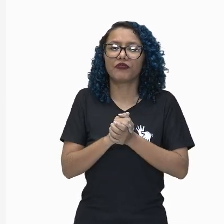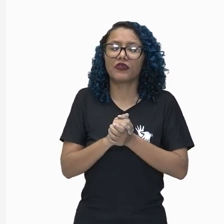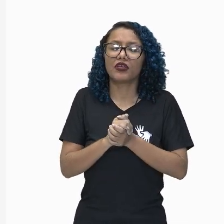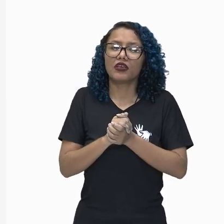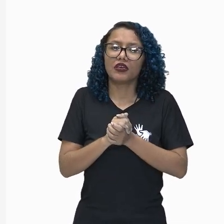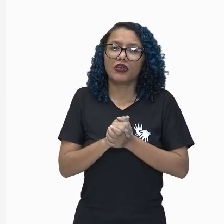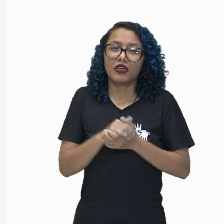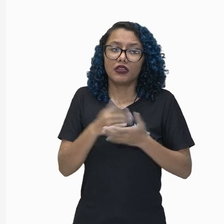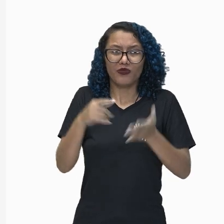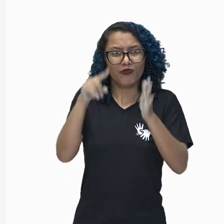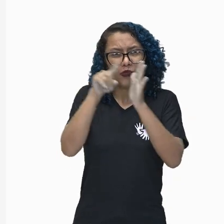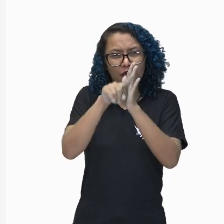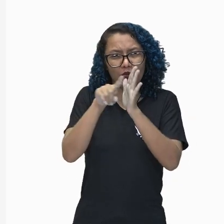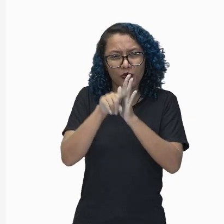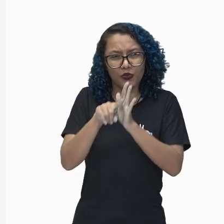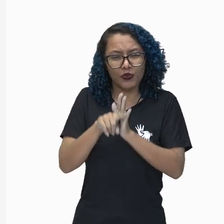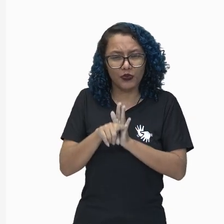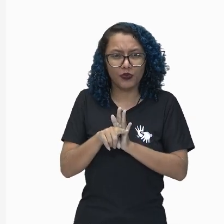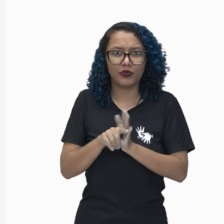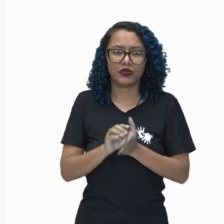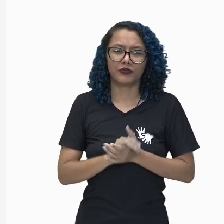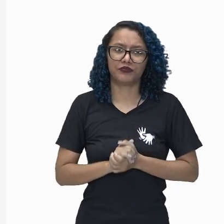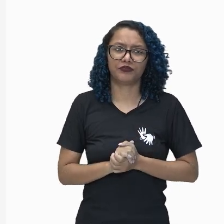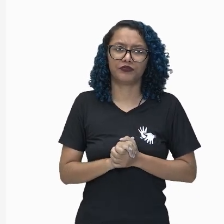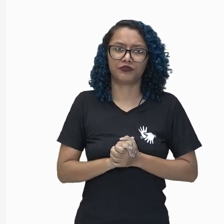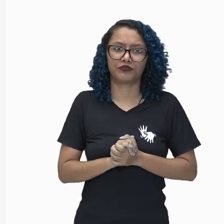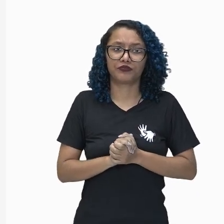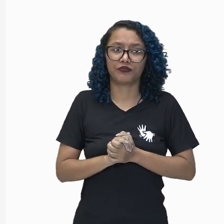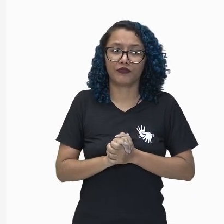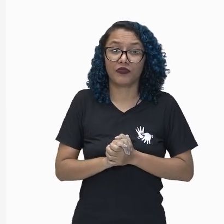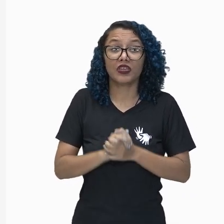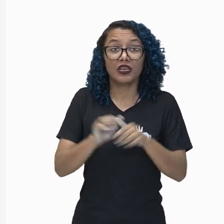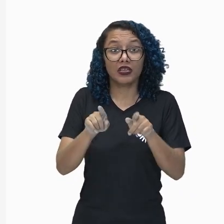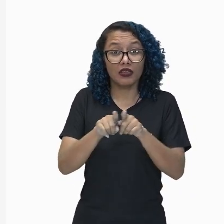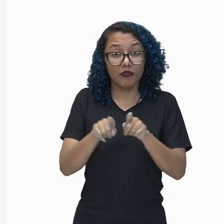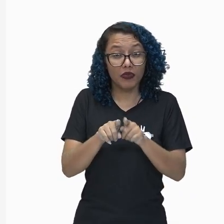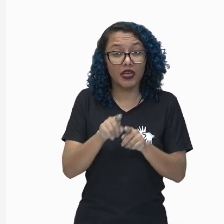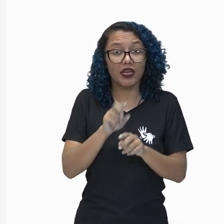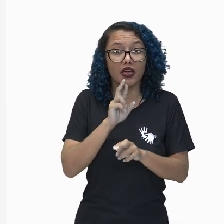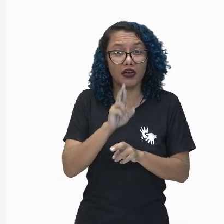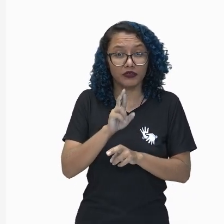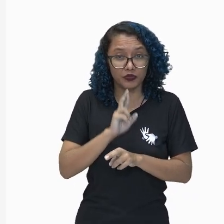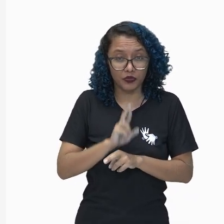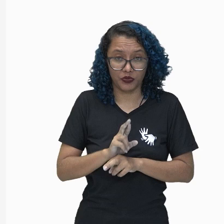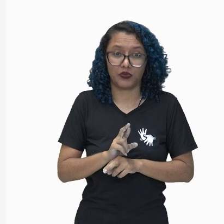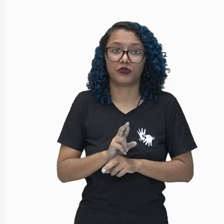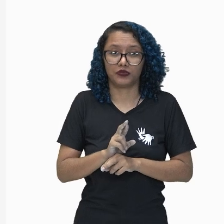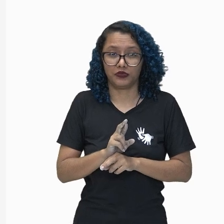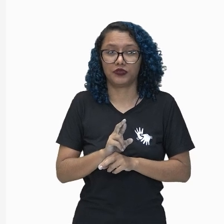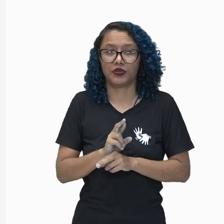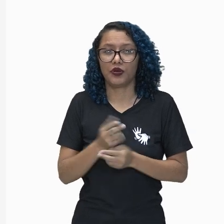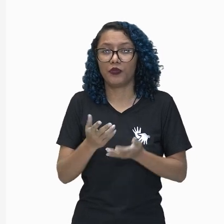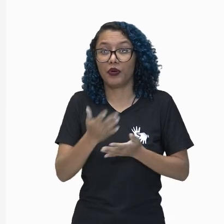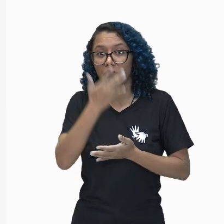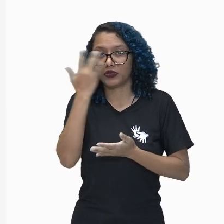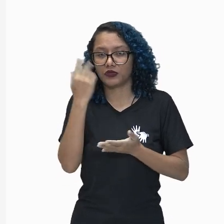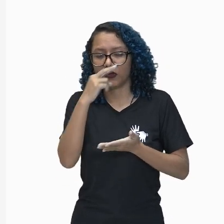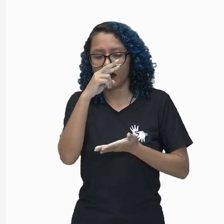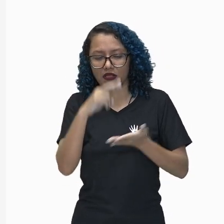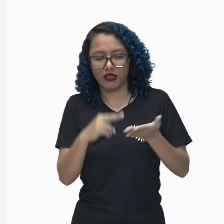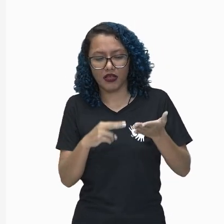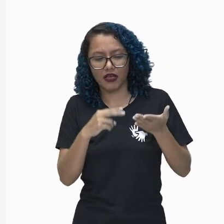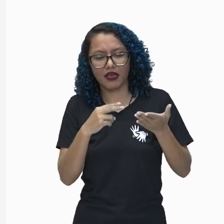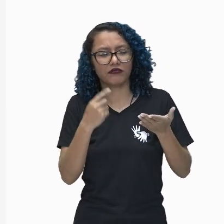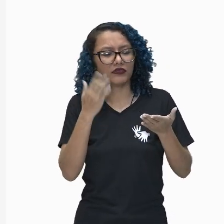questionamento para ele mesmo responder, a reportagem responder, para o leitor saber o que ele conhece sobre